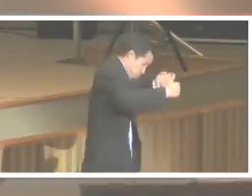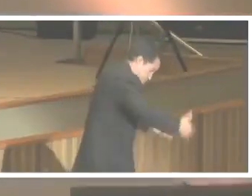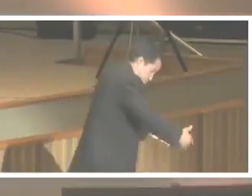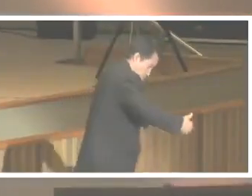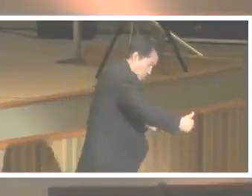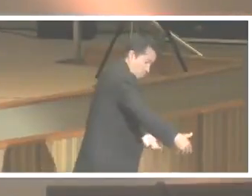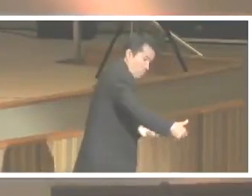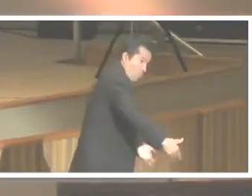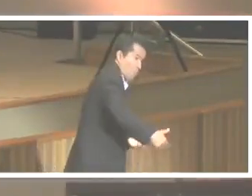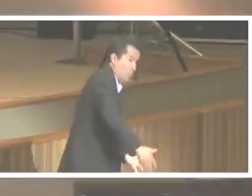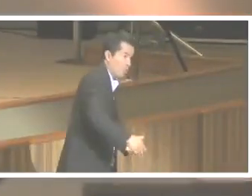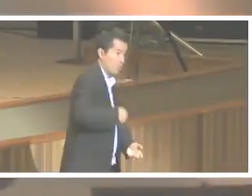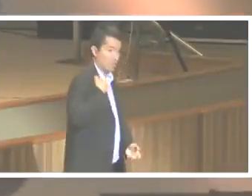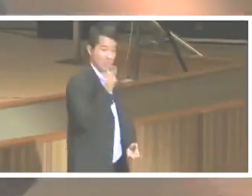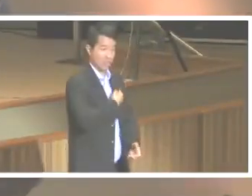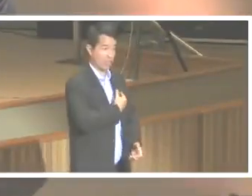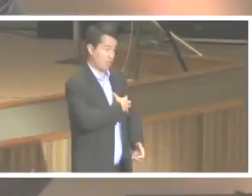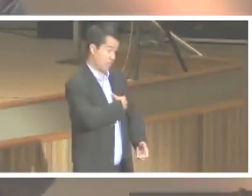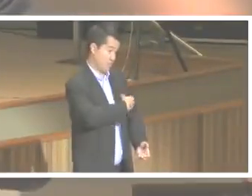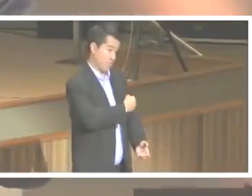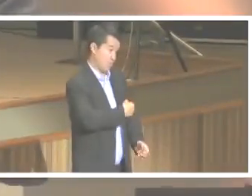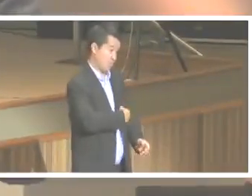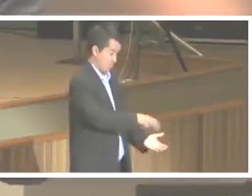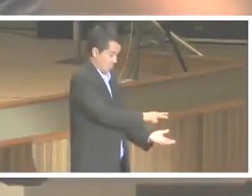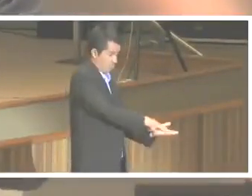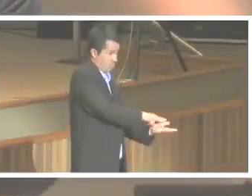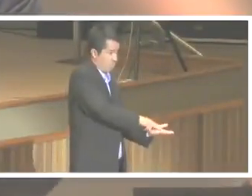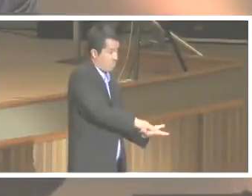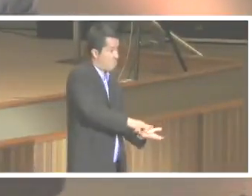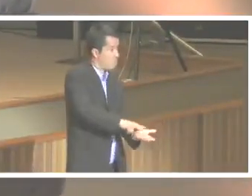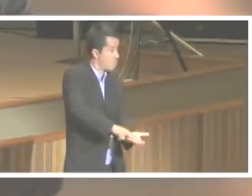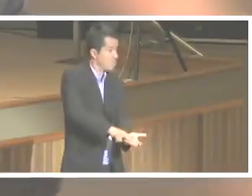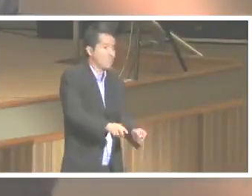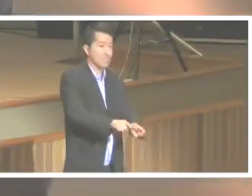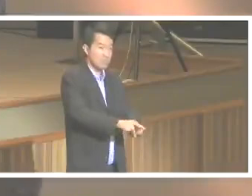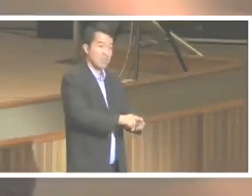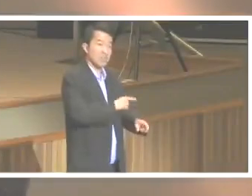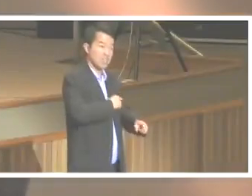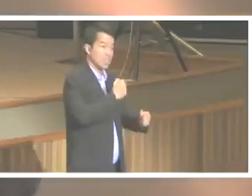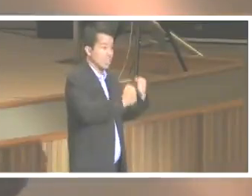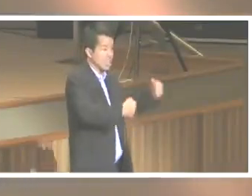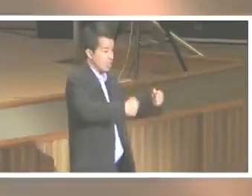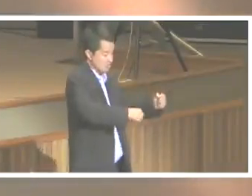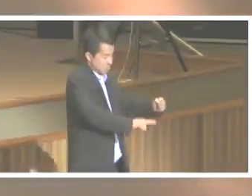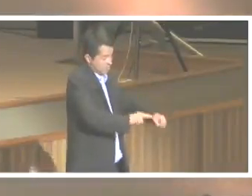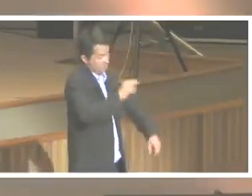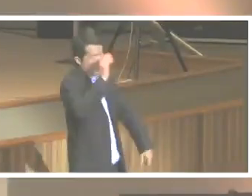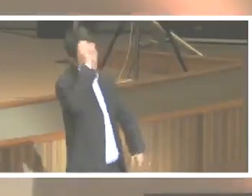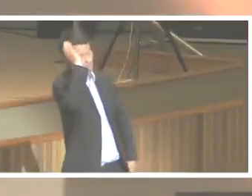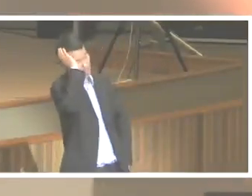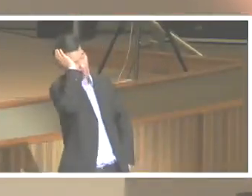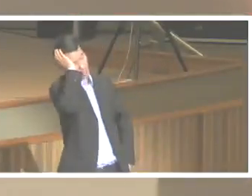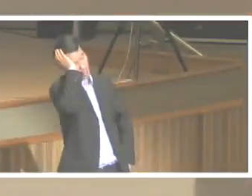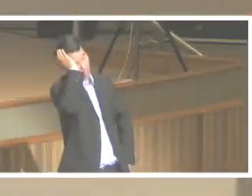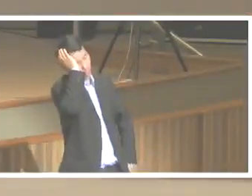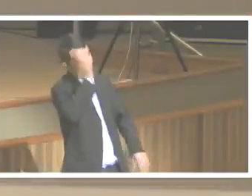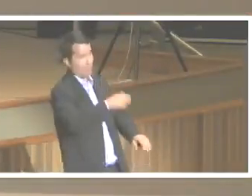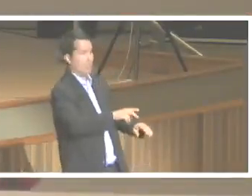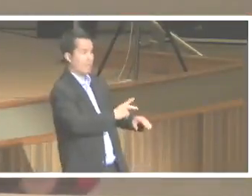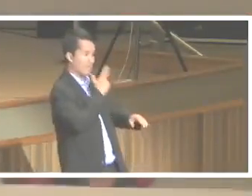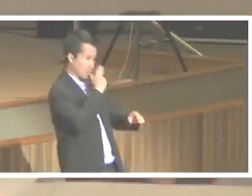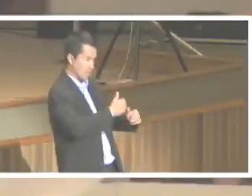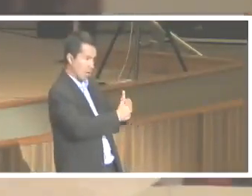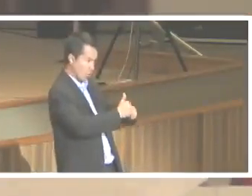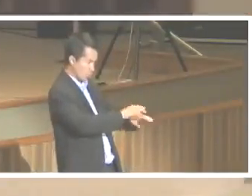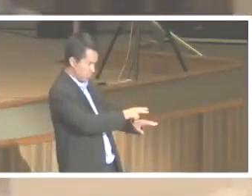pessoas ea gente na viagem não tinha dormitório de dormir no carro no cima do saco de arroz lá da do fundo ali ea gente estava lá